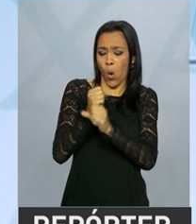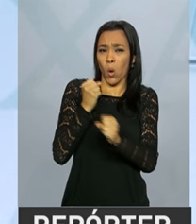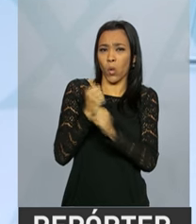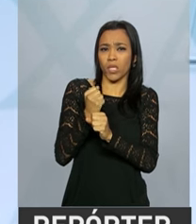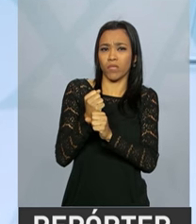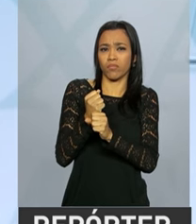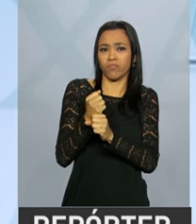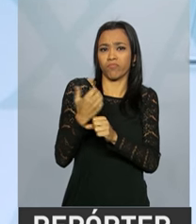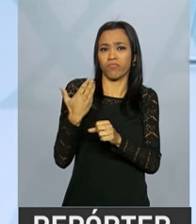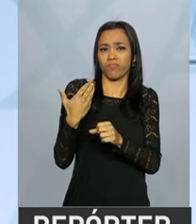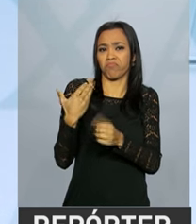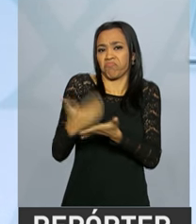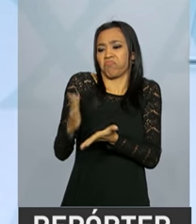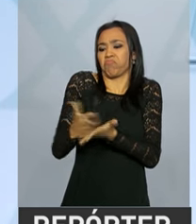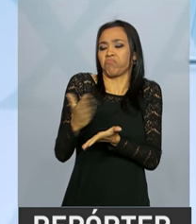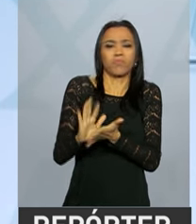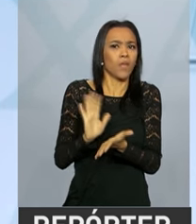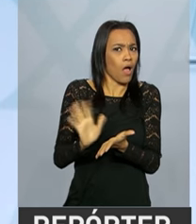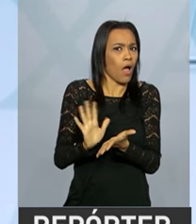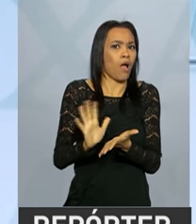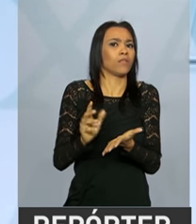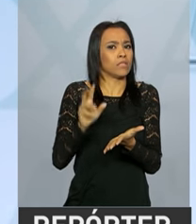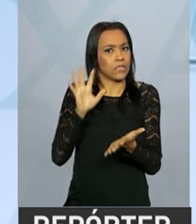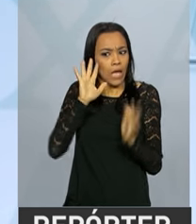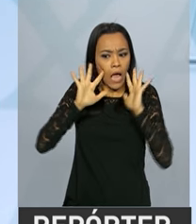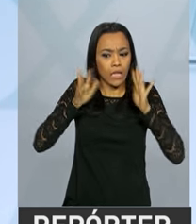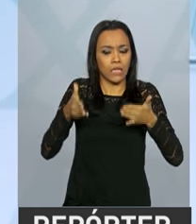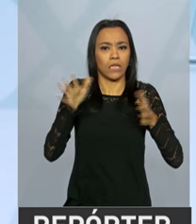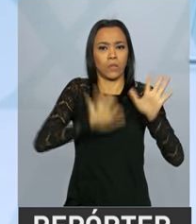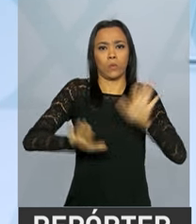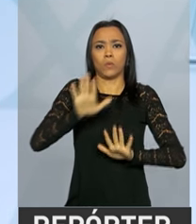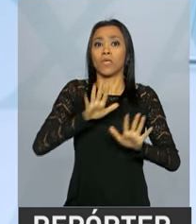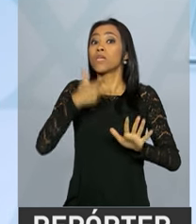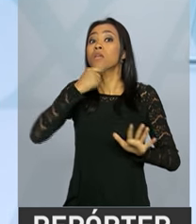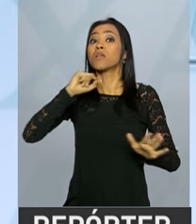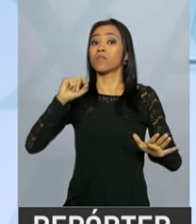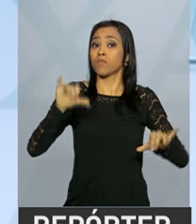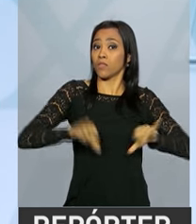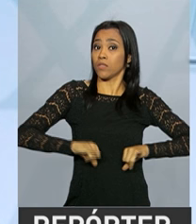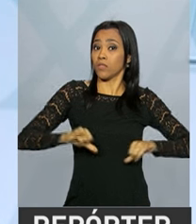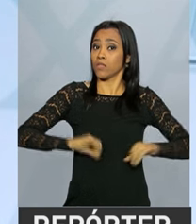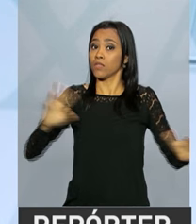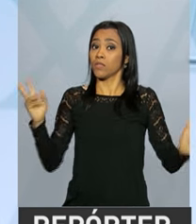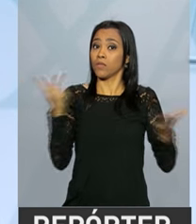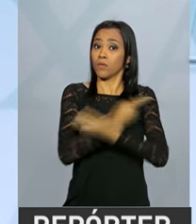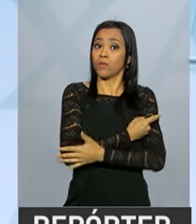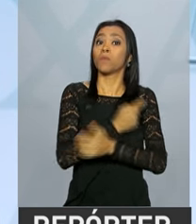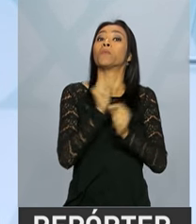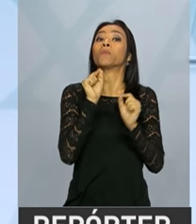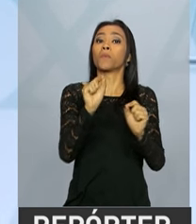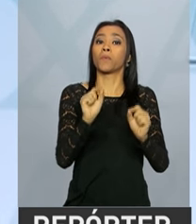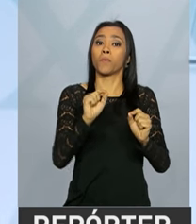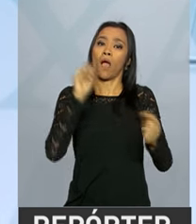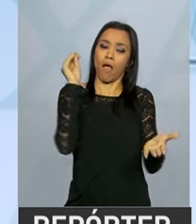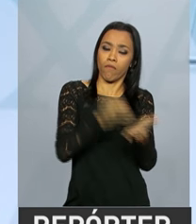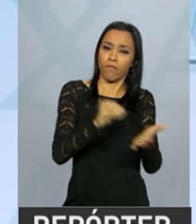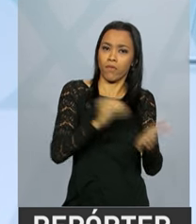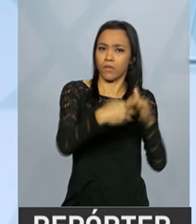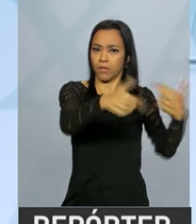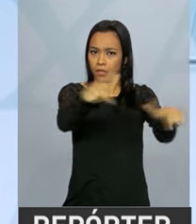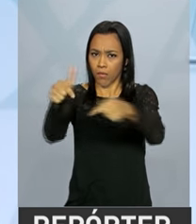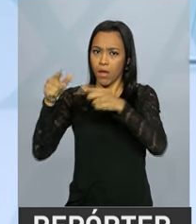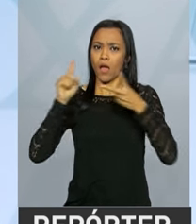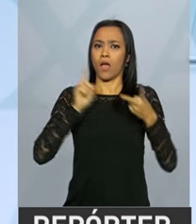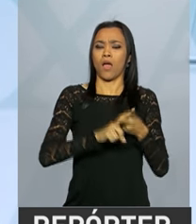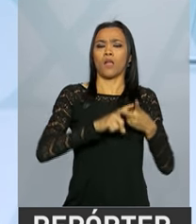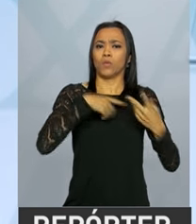se dá impunemente entre as suas primeiras vítimas estão o crescimento o emprego o